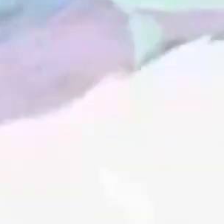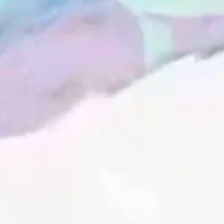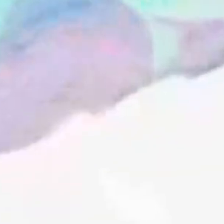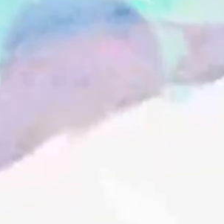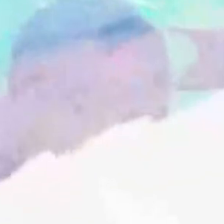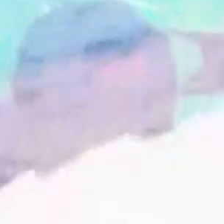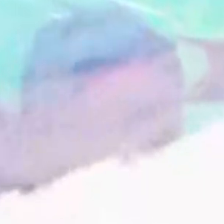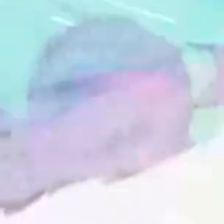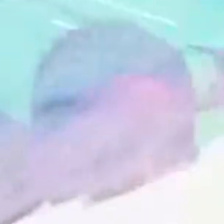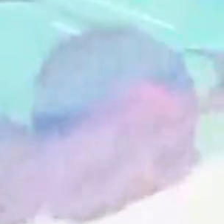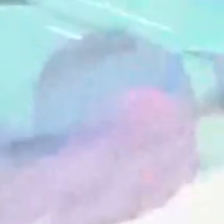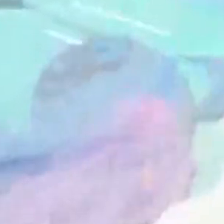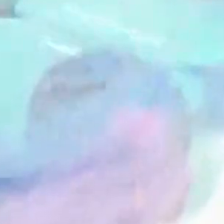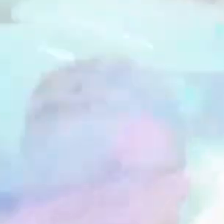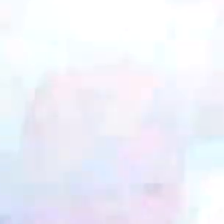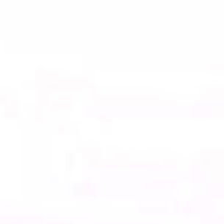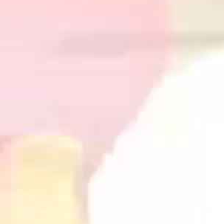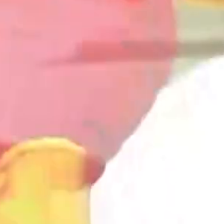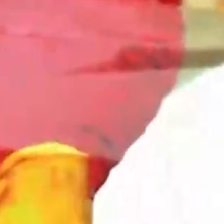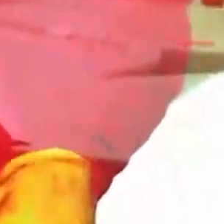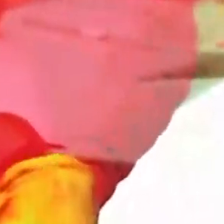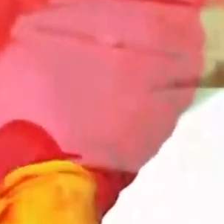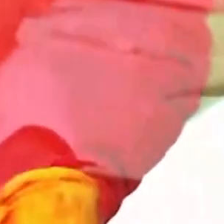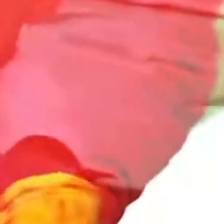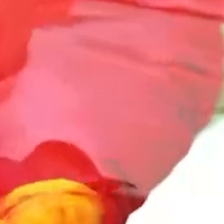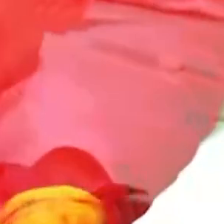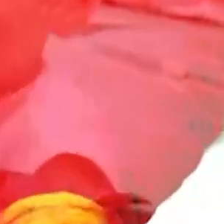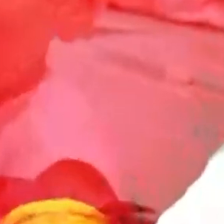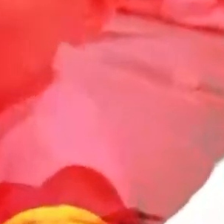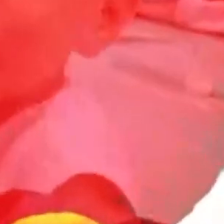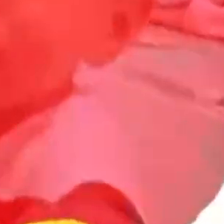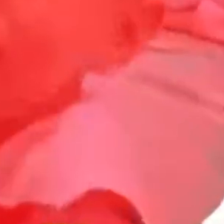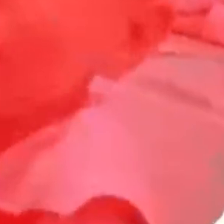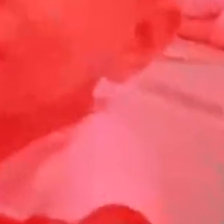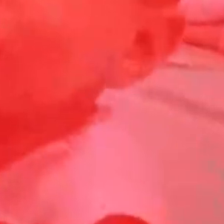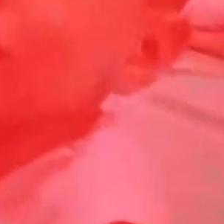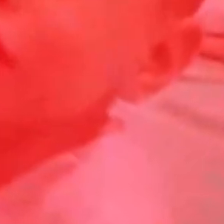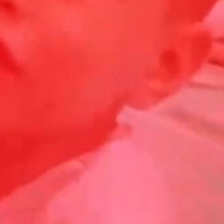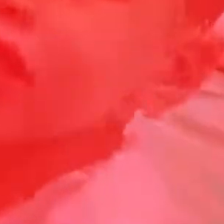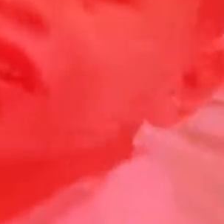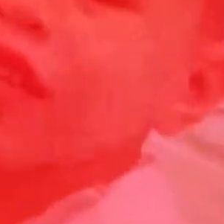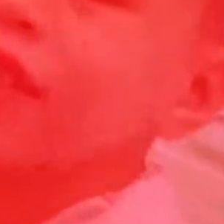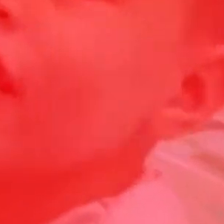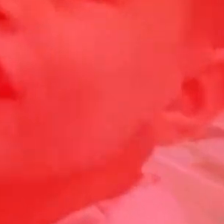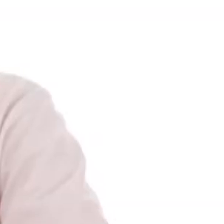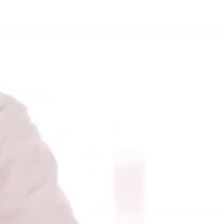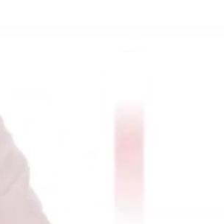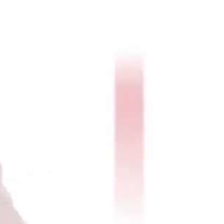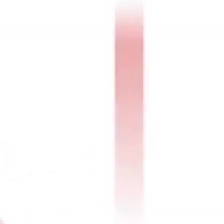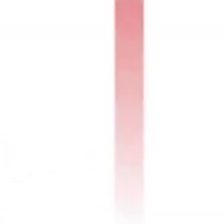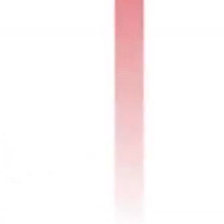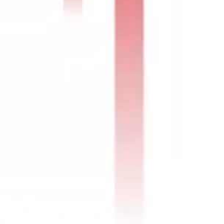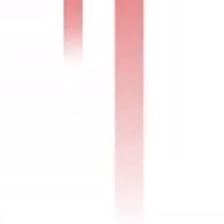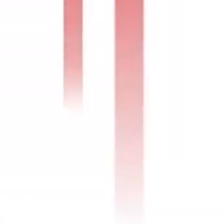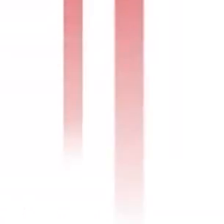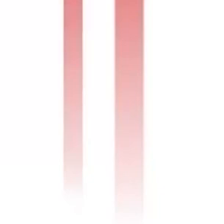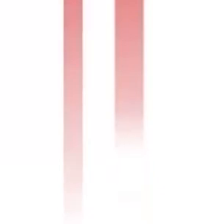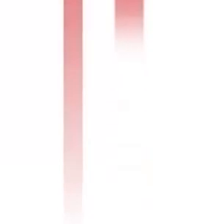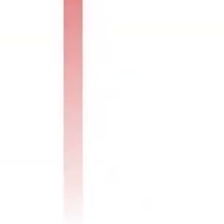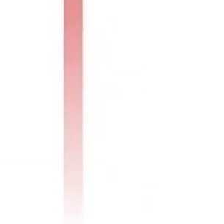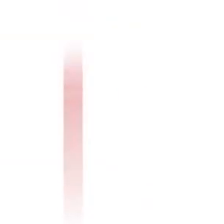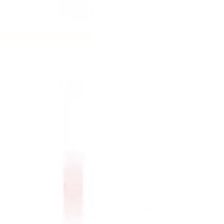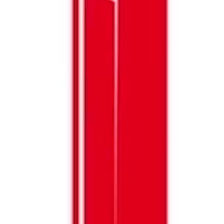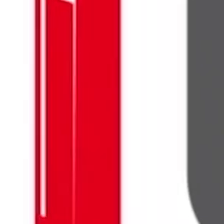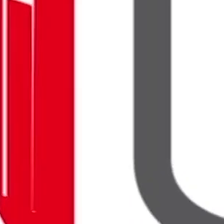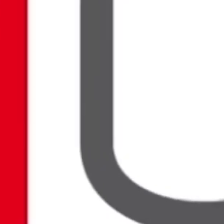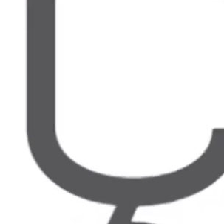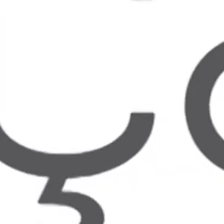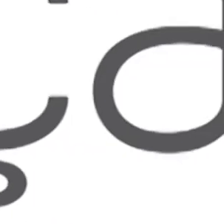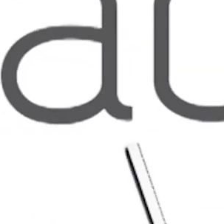e